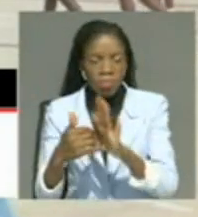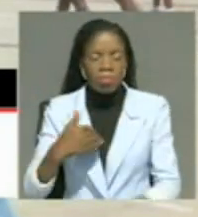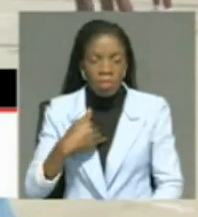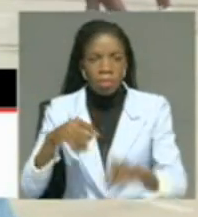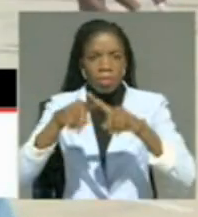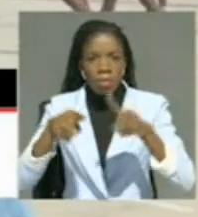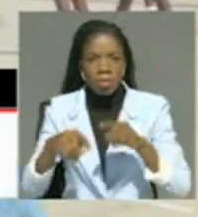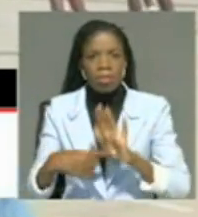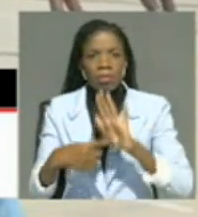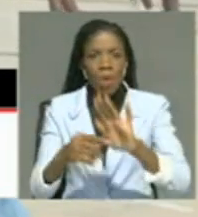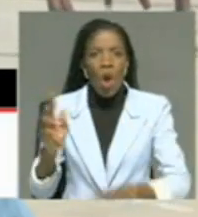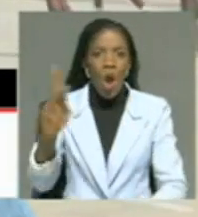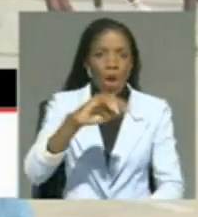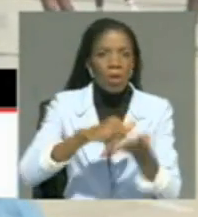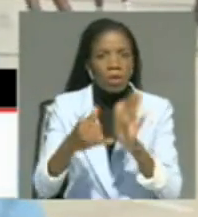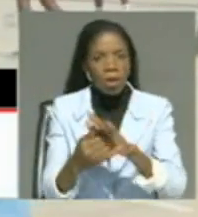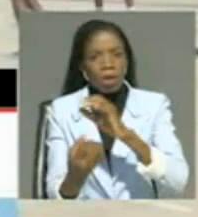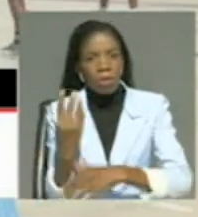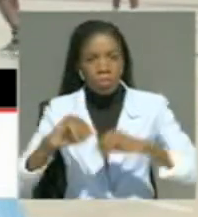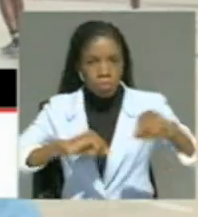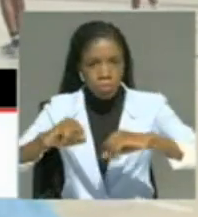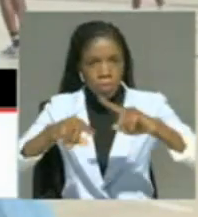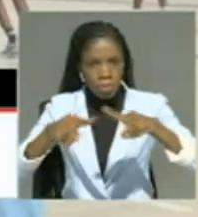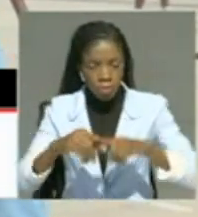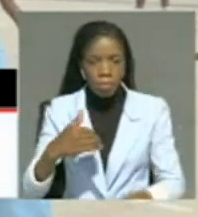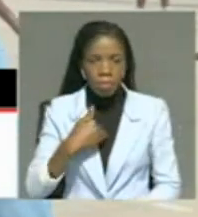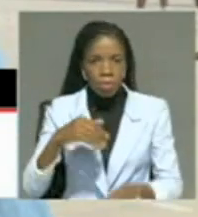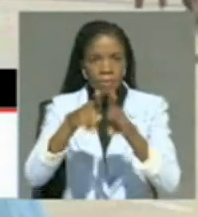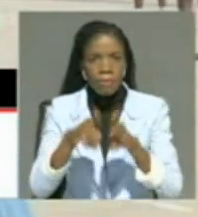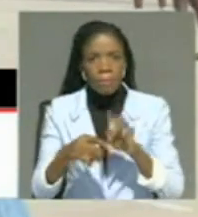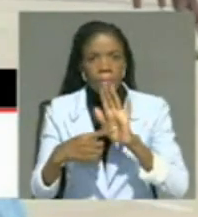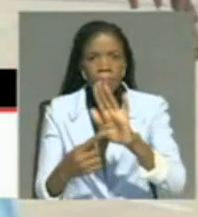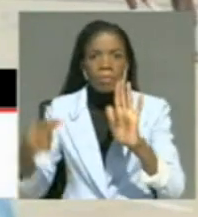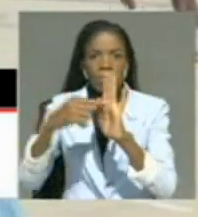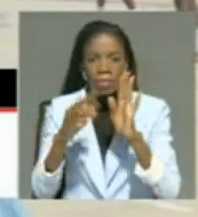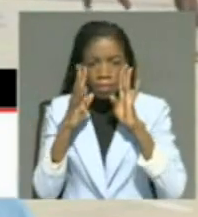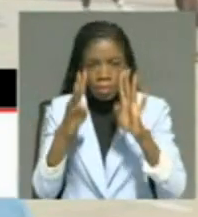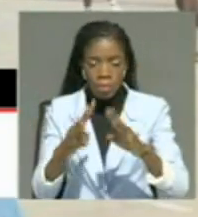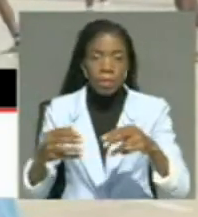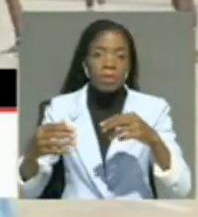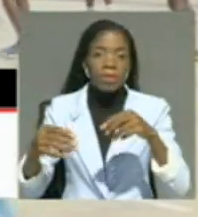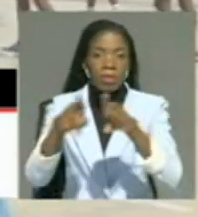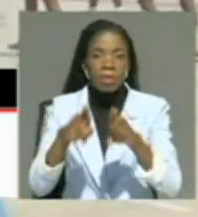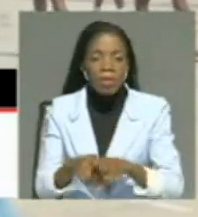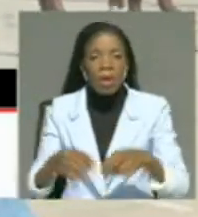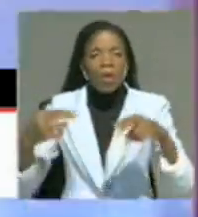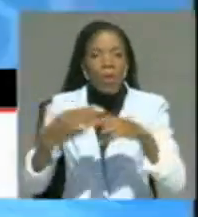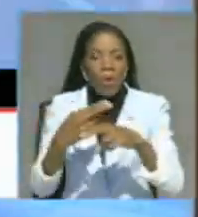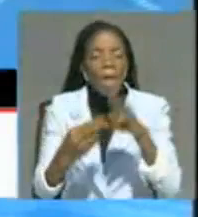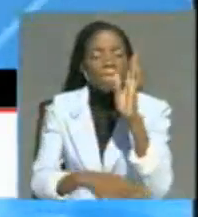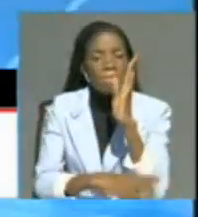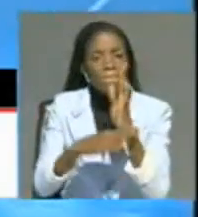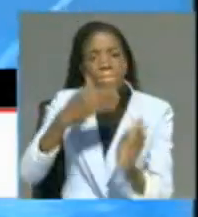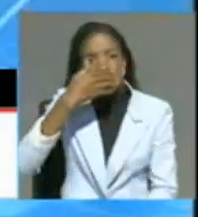dinamismo, irá implementar algumas ações diferentes, não é? No sentido sempre da melhoria, do desenvolvimento do